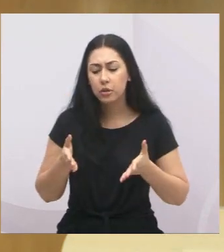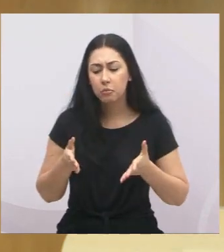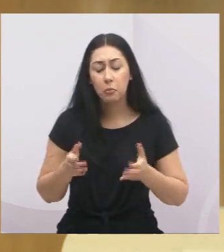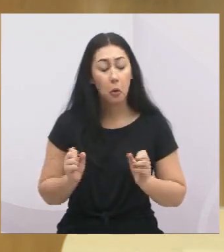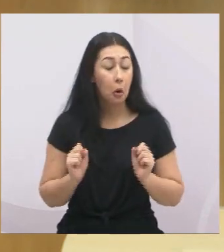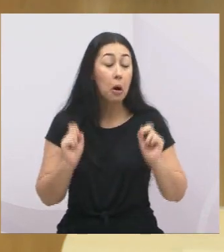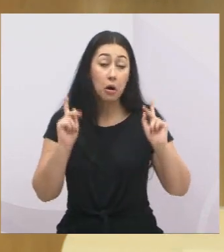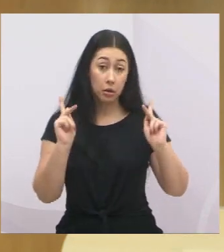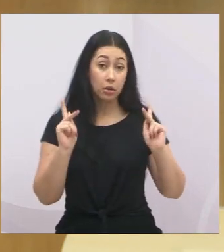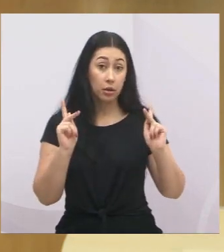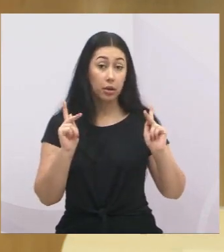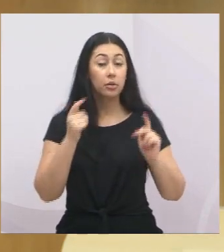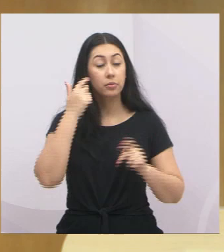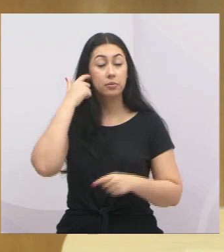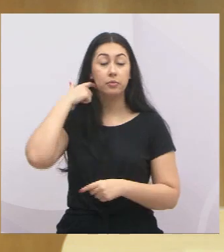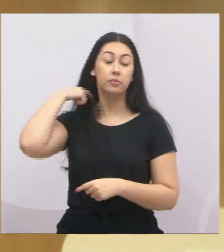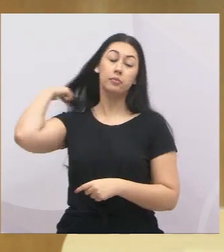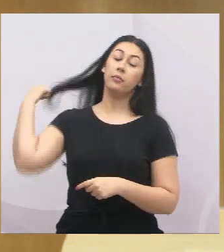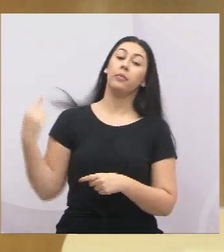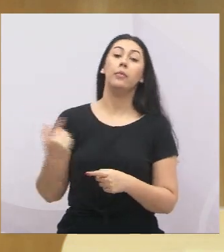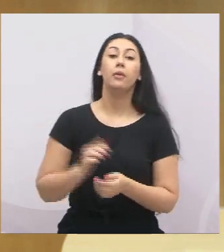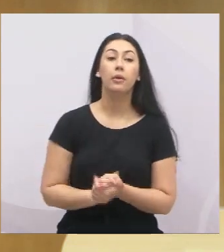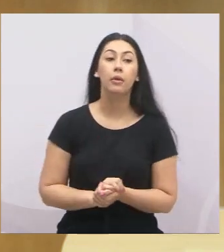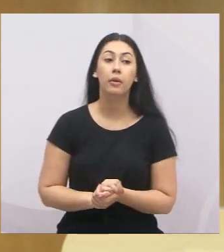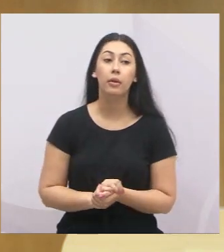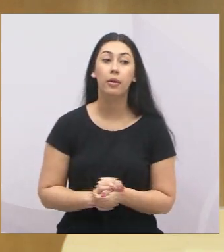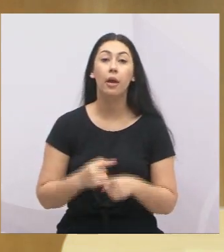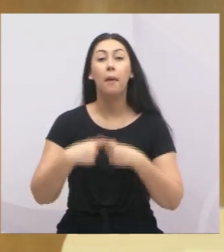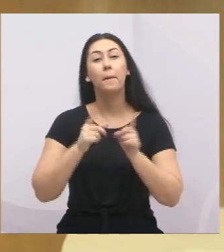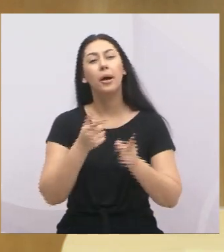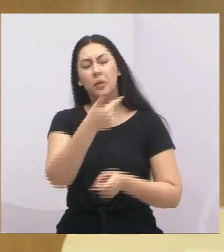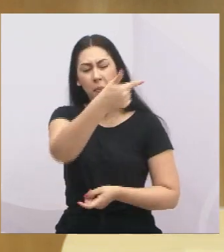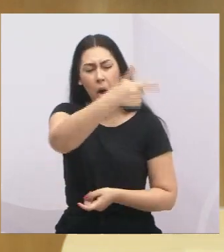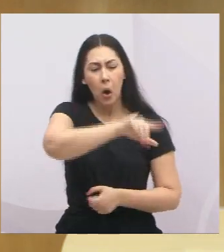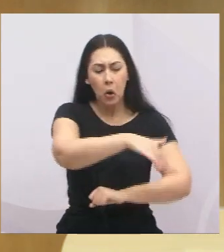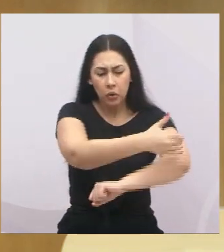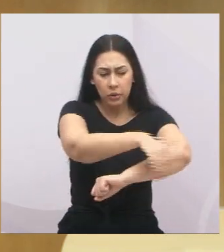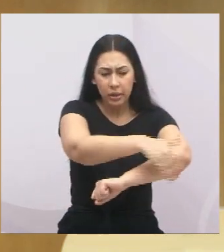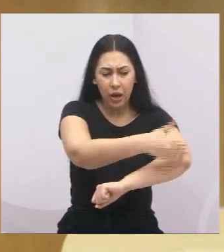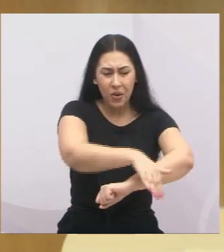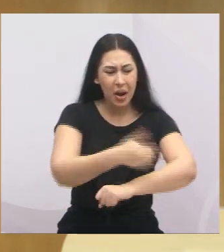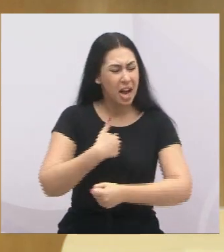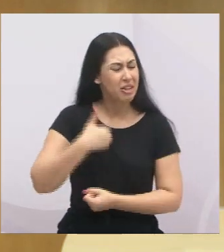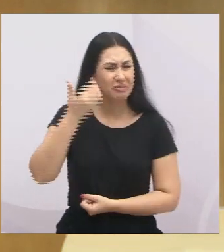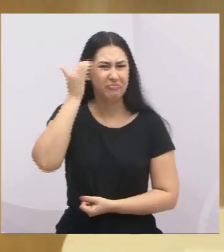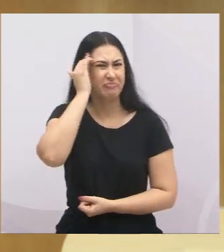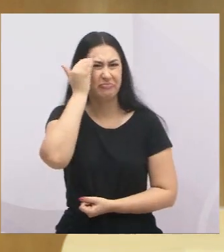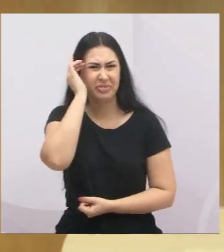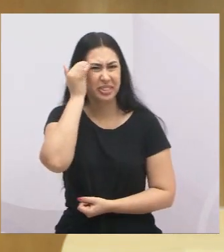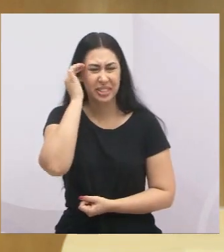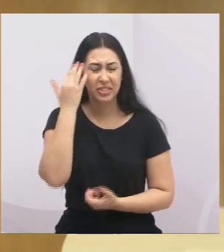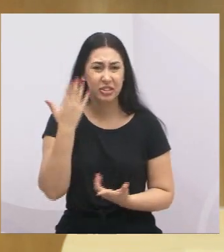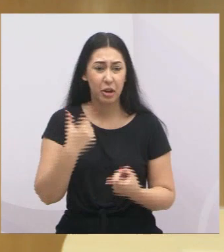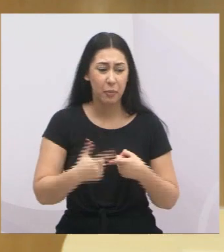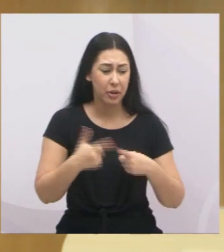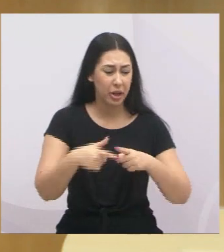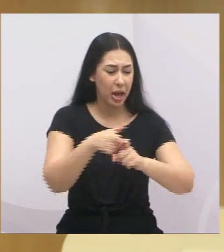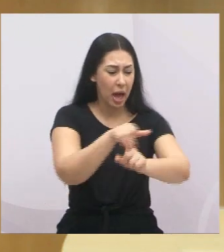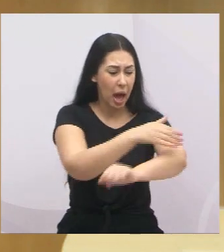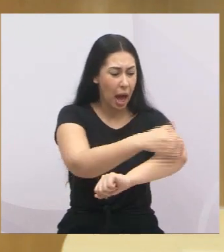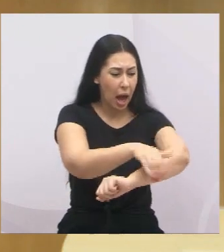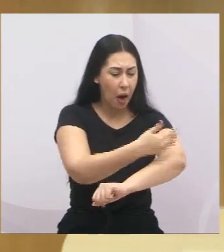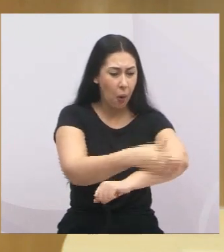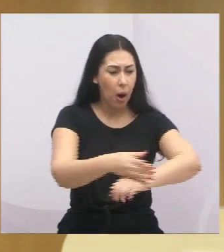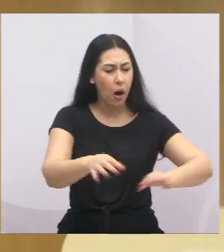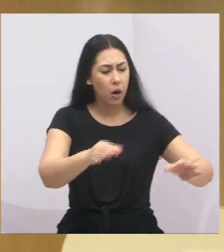melhor, não pode fazer menos. Na Caran Simão Raci, também não entendi, porque ela foi feita em toda a